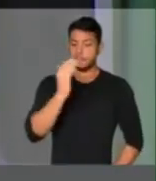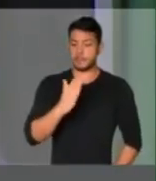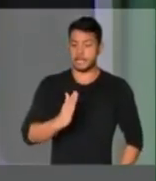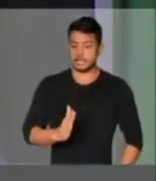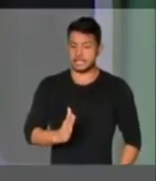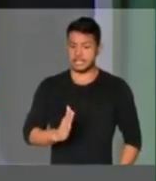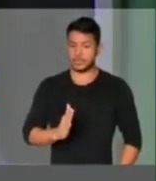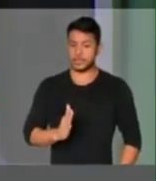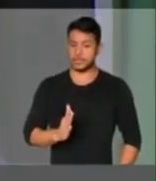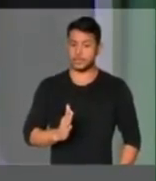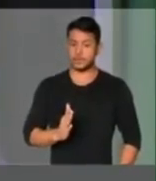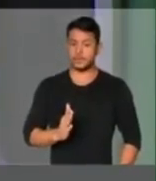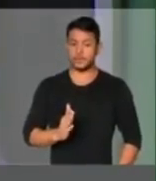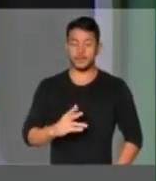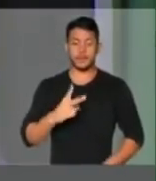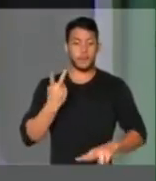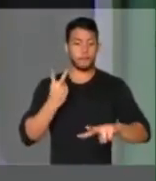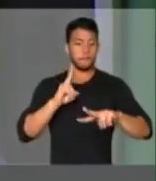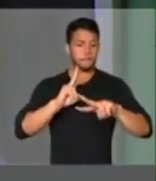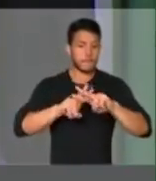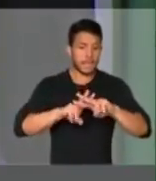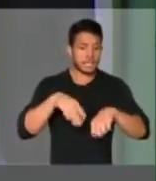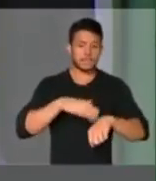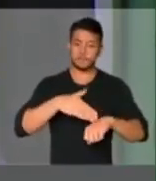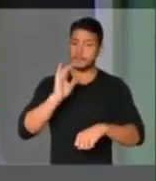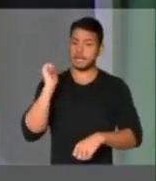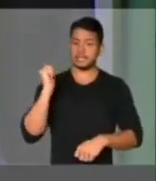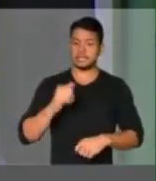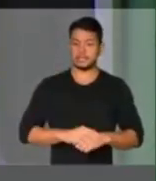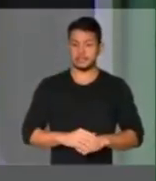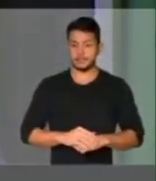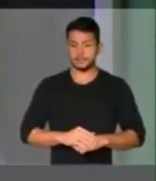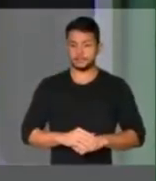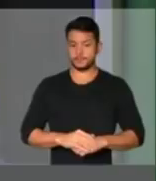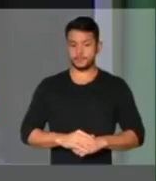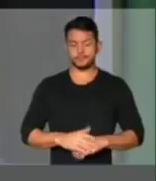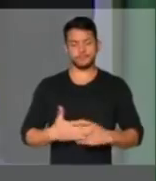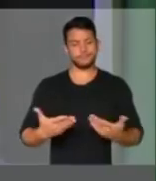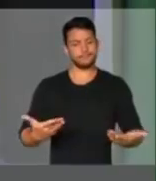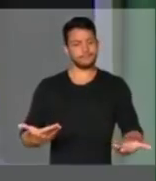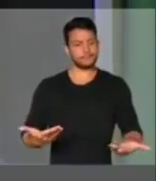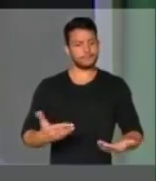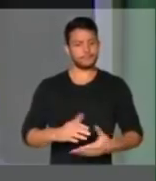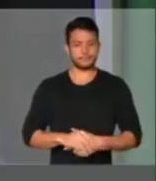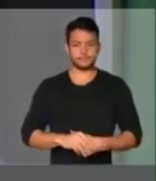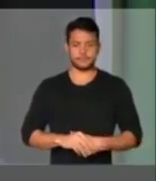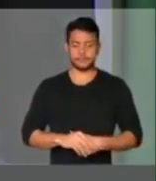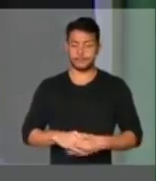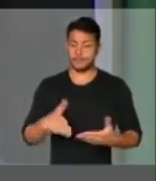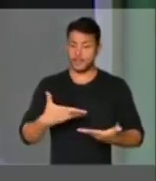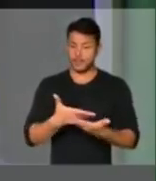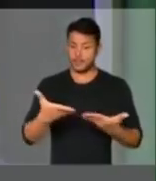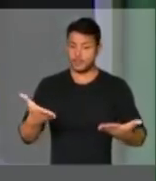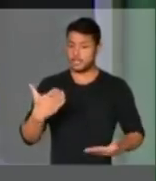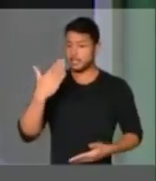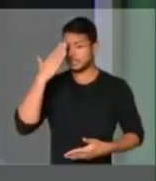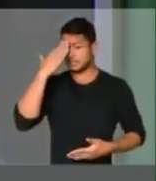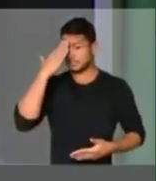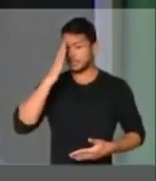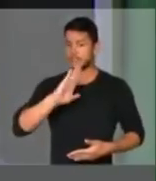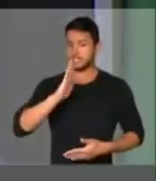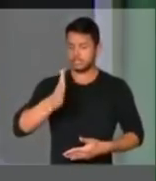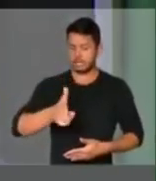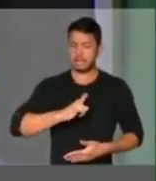abre aspas, prende demais, fecha aspas. Bom, senhor presidente, todo mundo sabe, é público, os dados